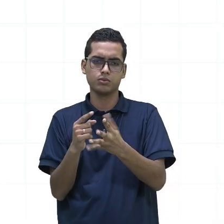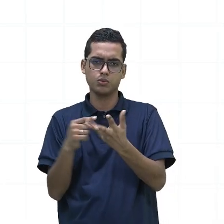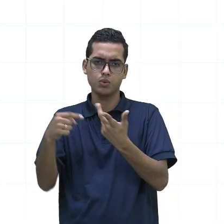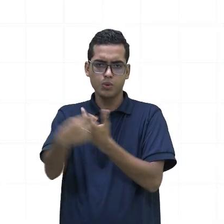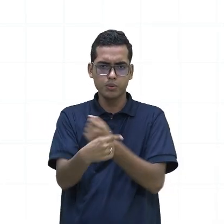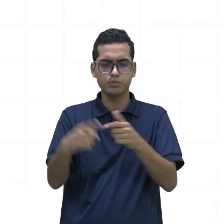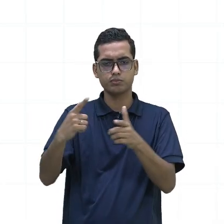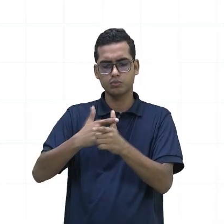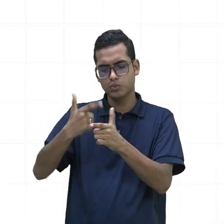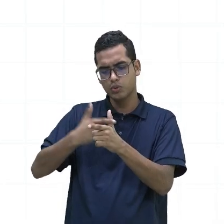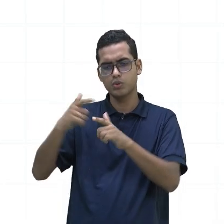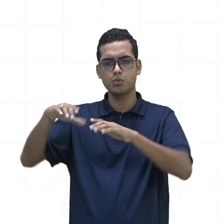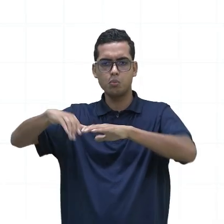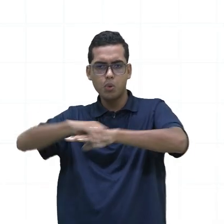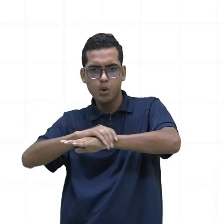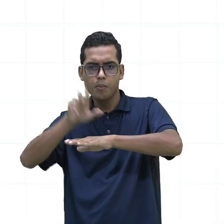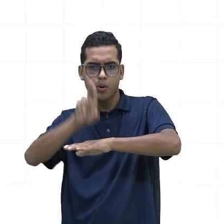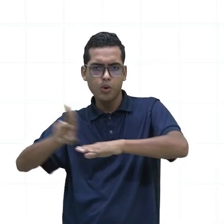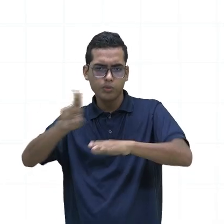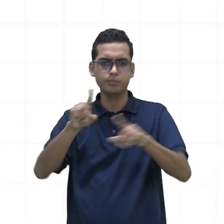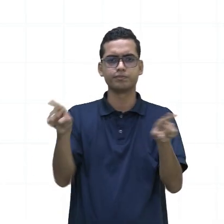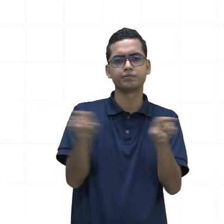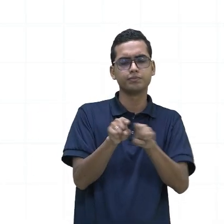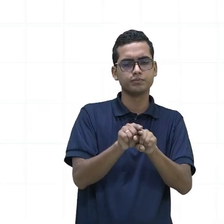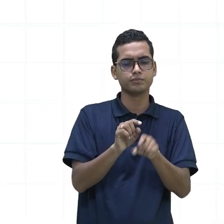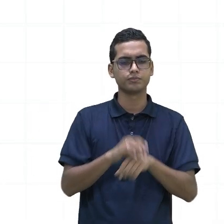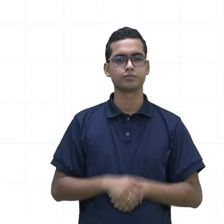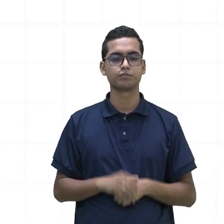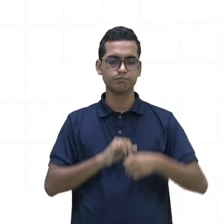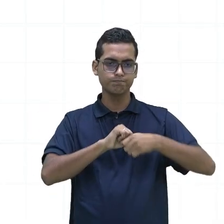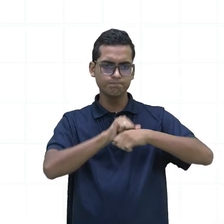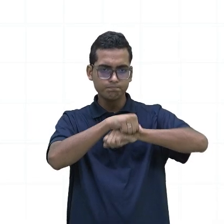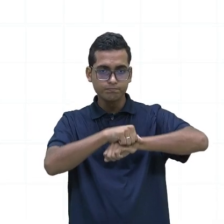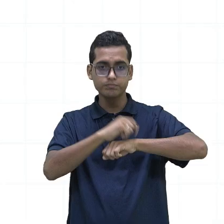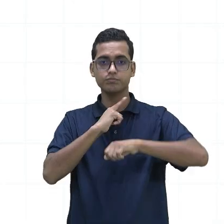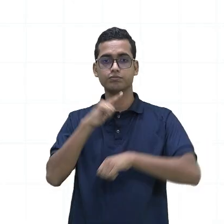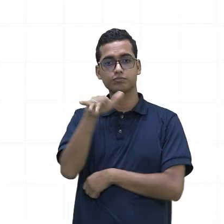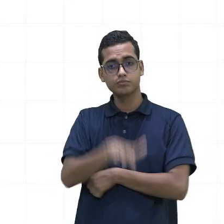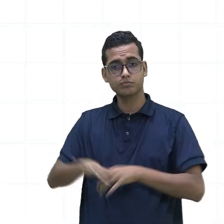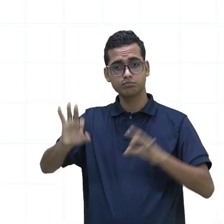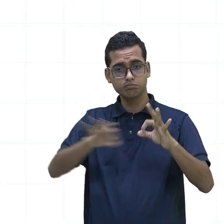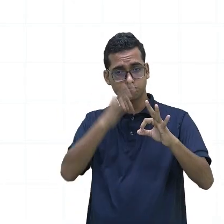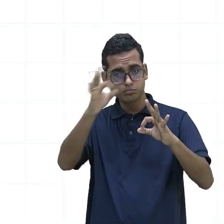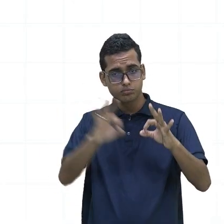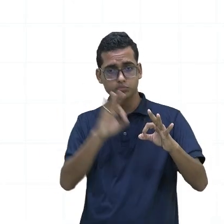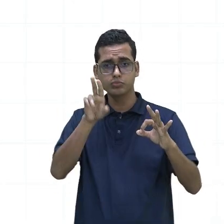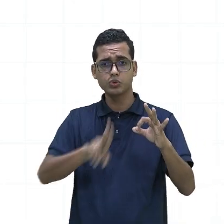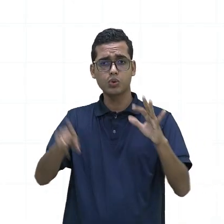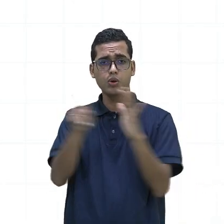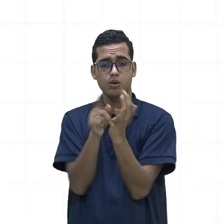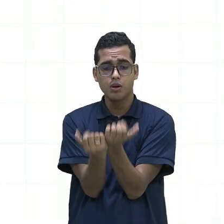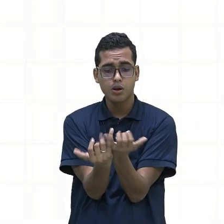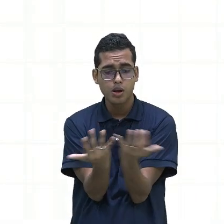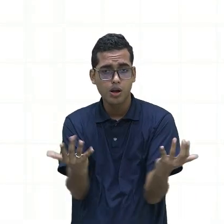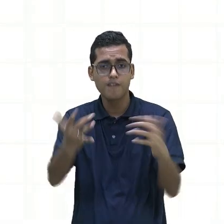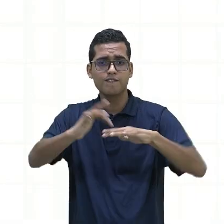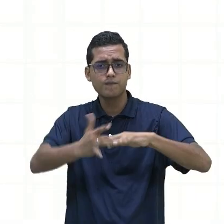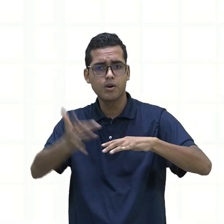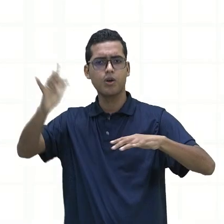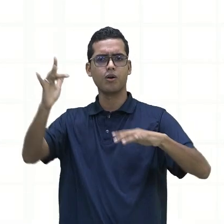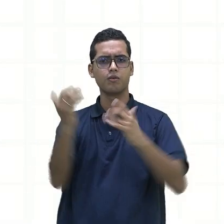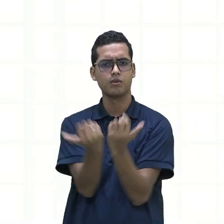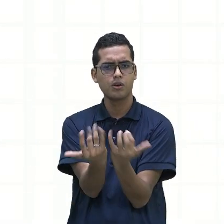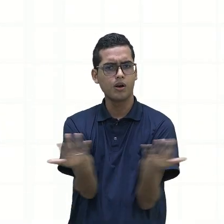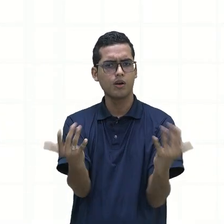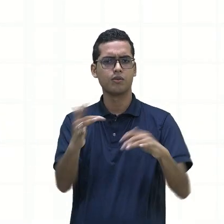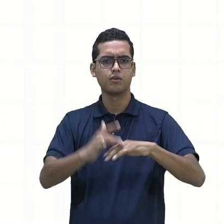desse beneficiamento. Tem regiões que produzem artesanato com o capim dourado. O capim